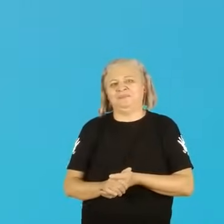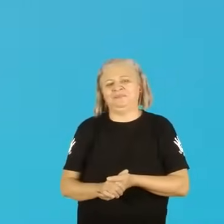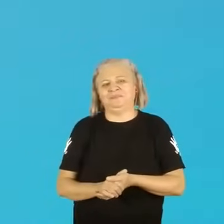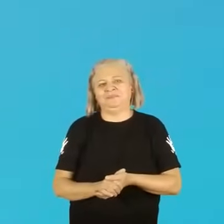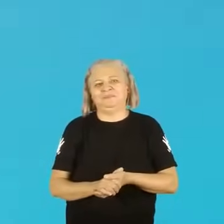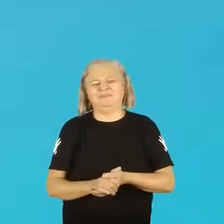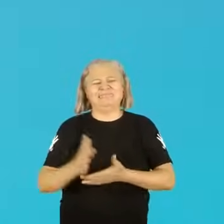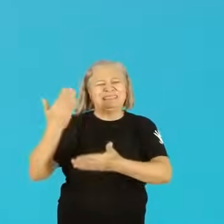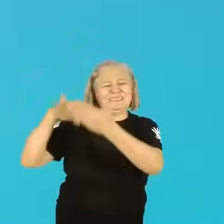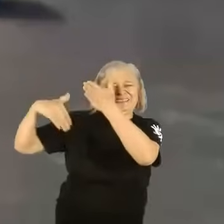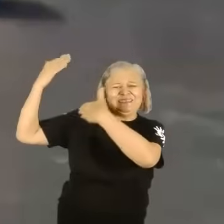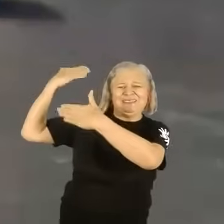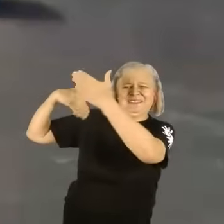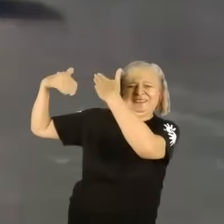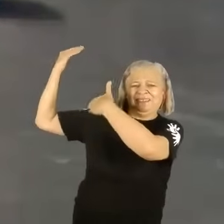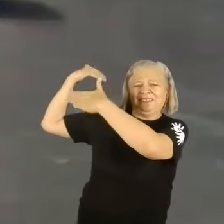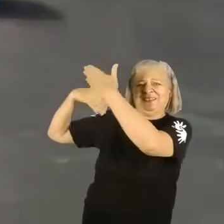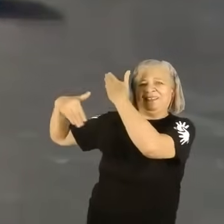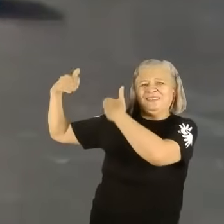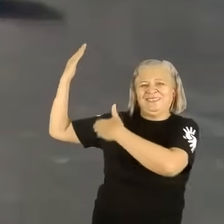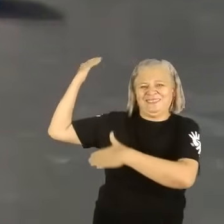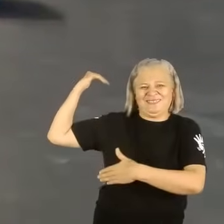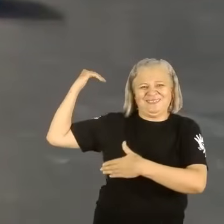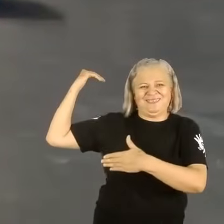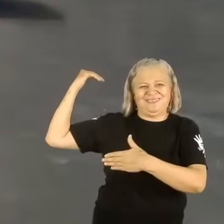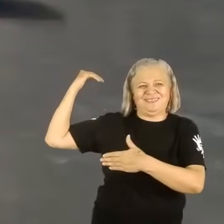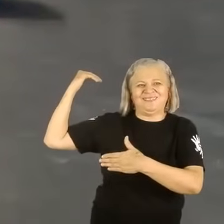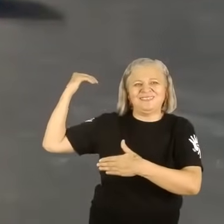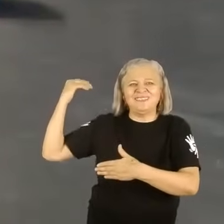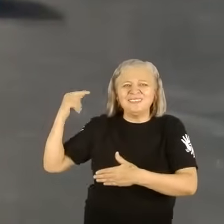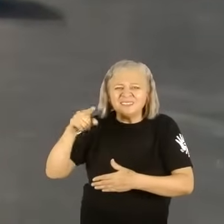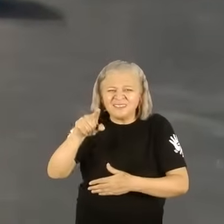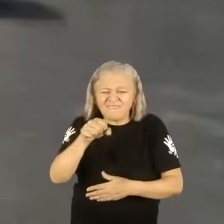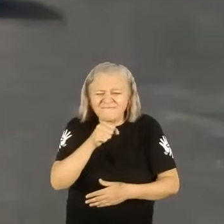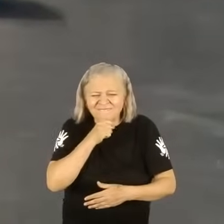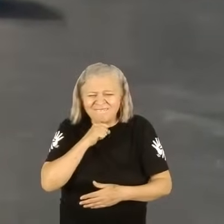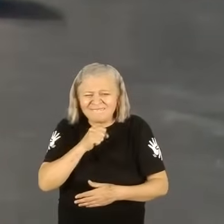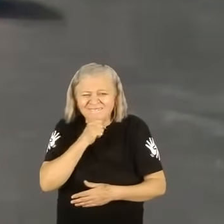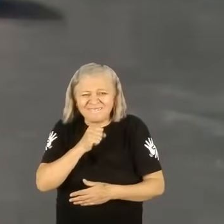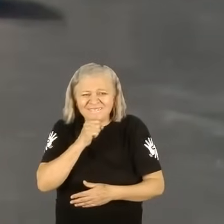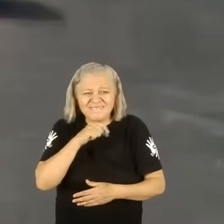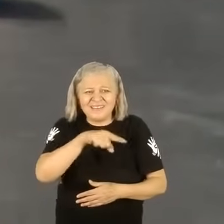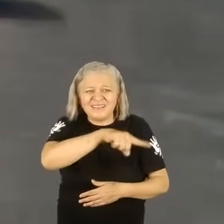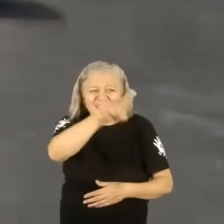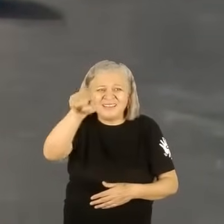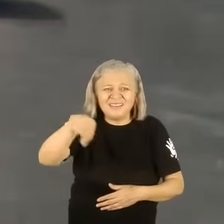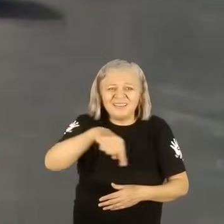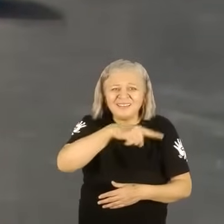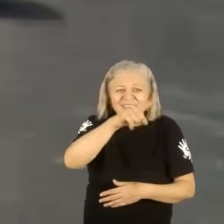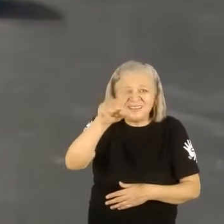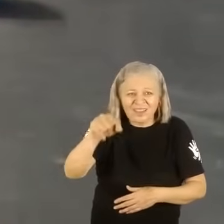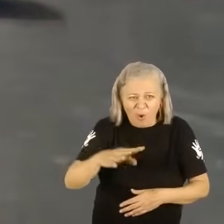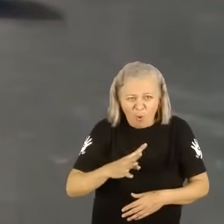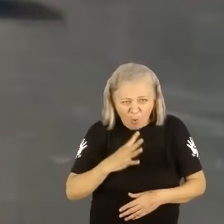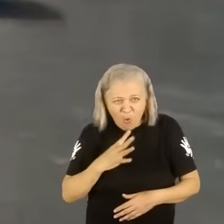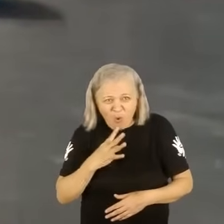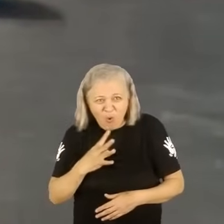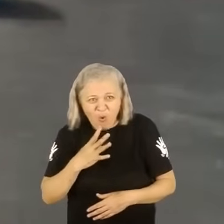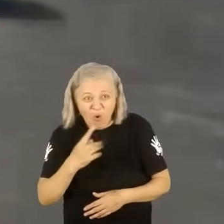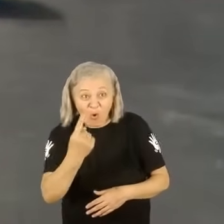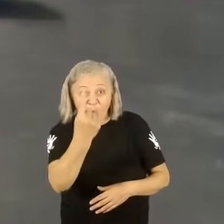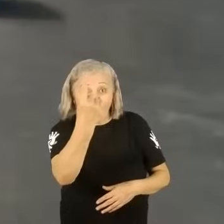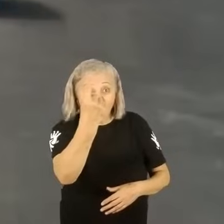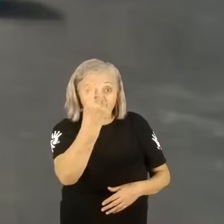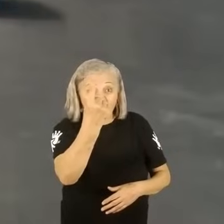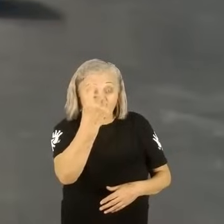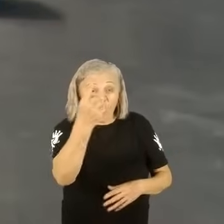mão, Jurassic Park. Tem algum Vitorino Silva aqui? Não tem nenhum, irmãos. Tem um aqui, glória a Deus, Parque dos